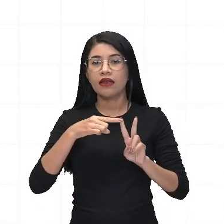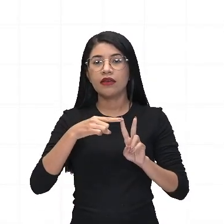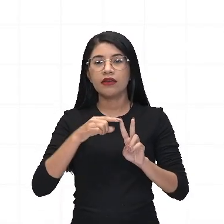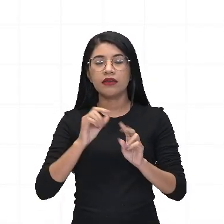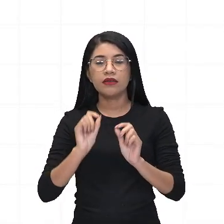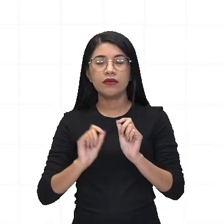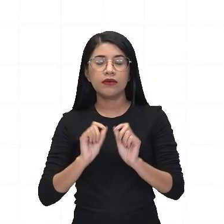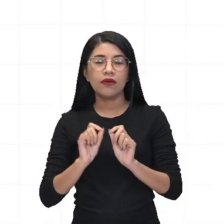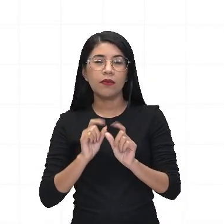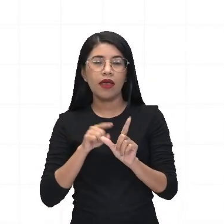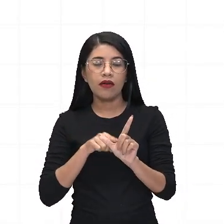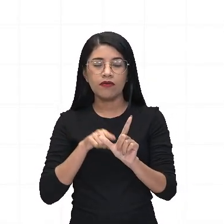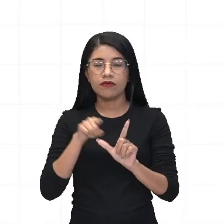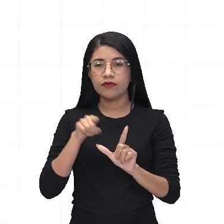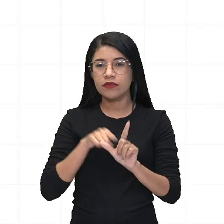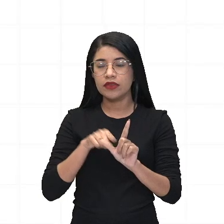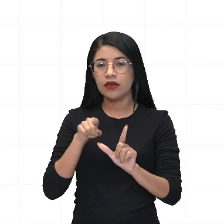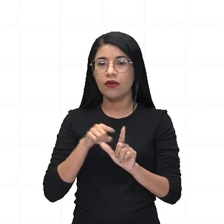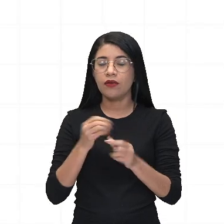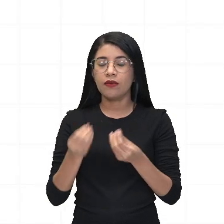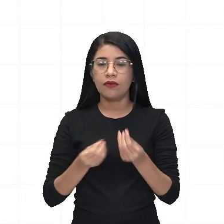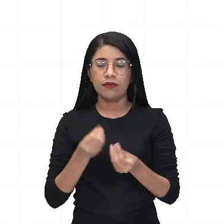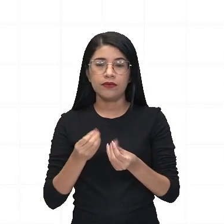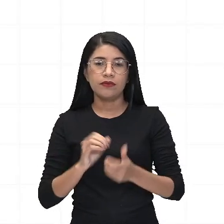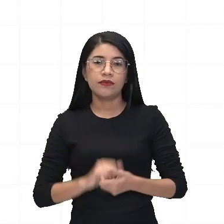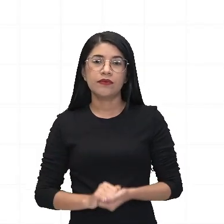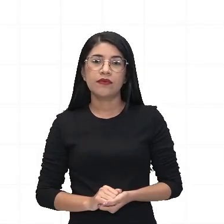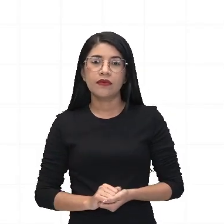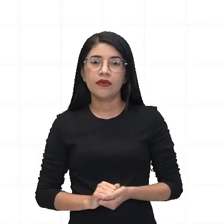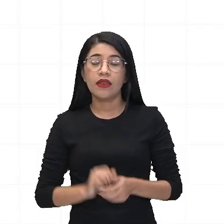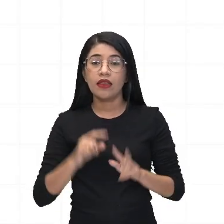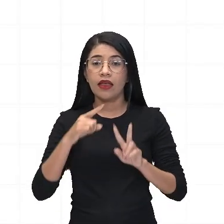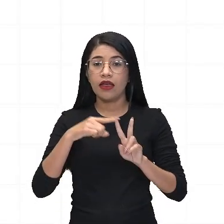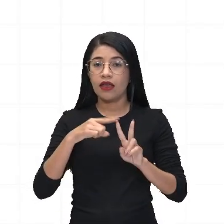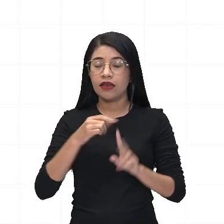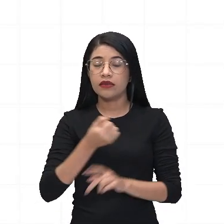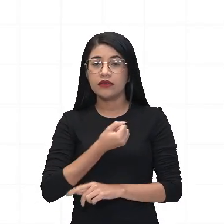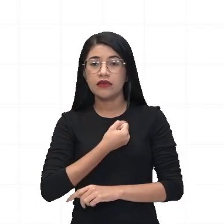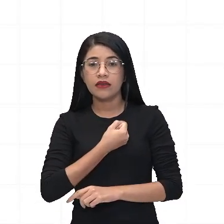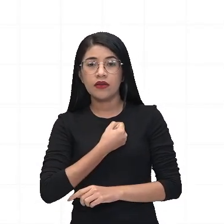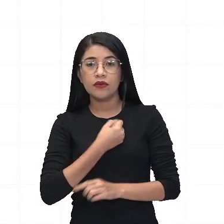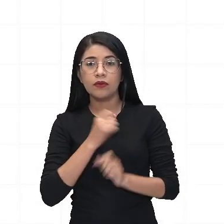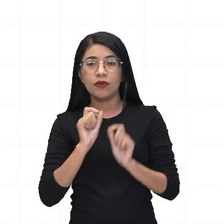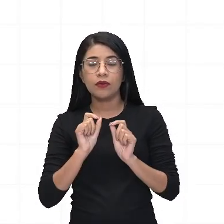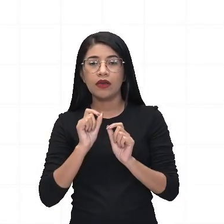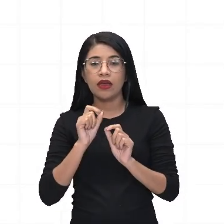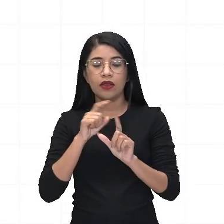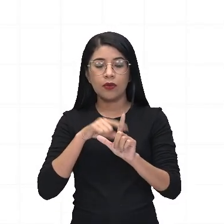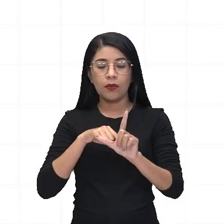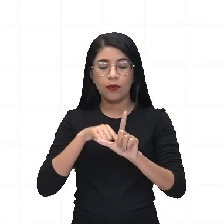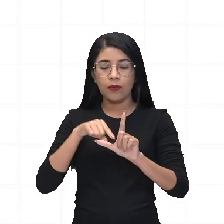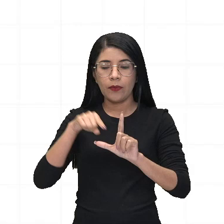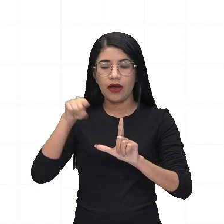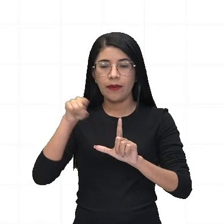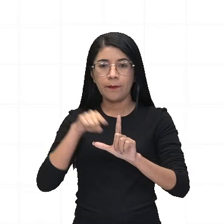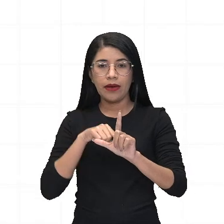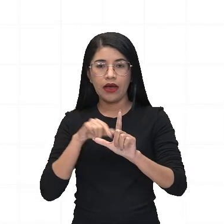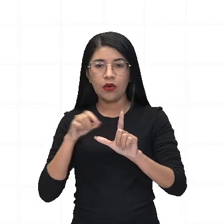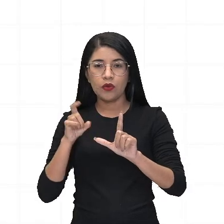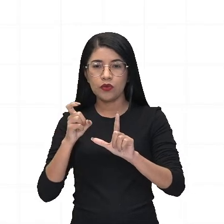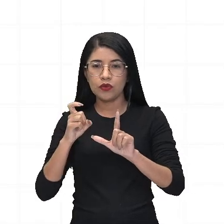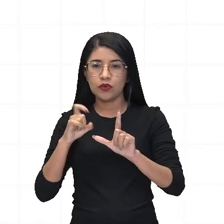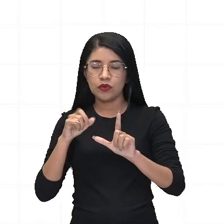né? O que será a raiz dessa função? A raiz será um número, né, o ponto que corta aí o eixo do x no